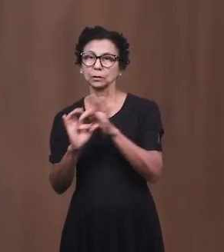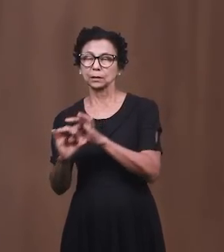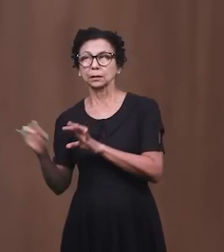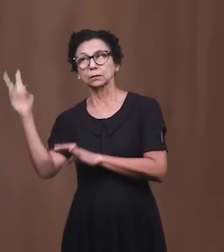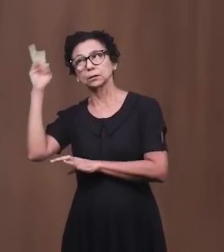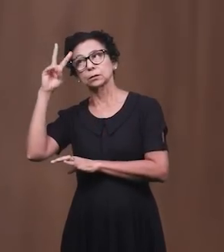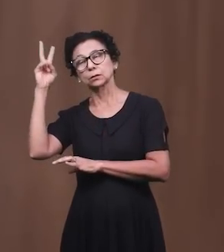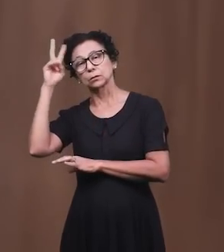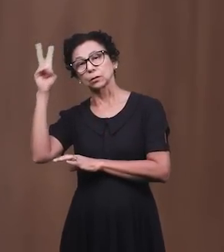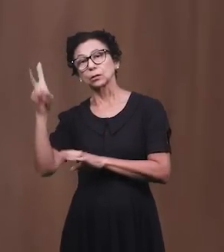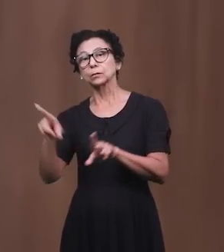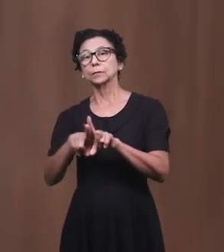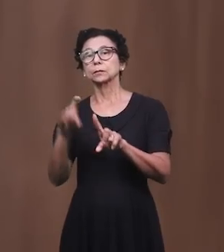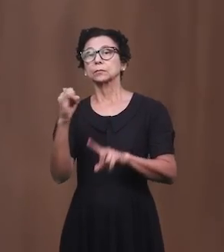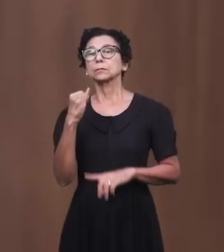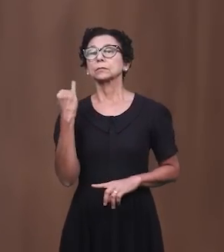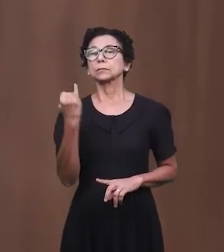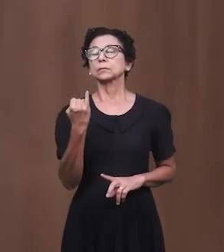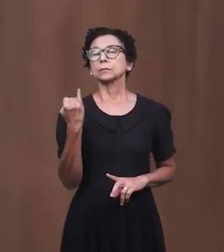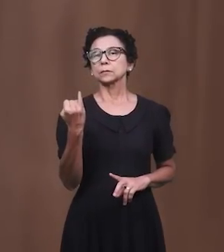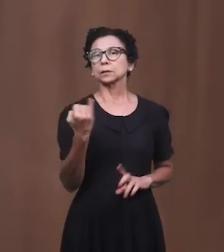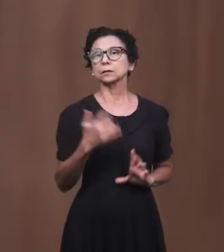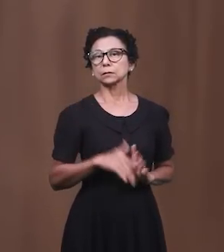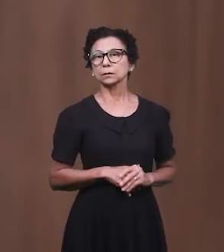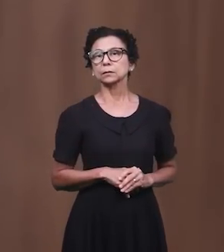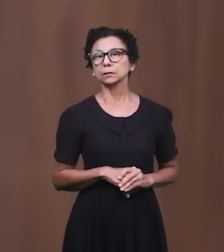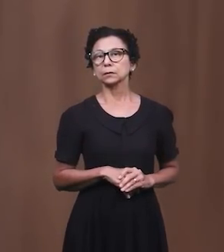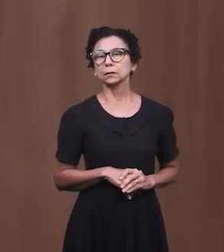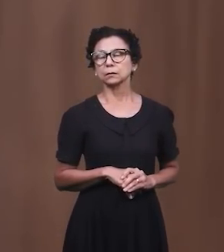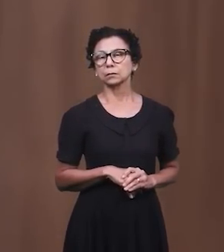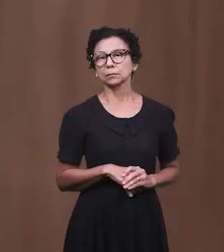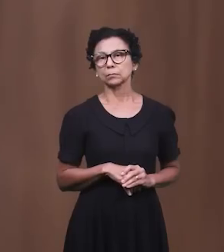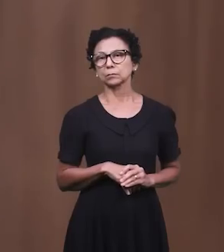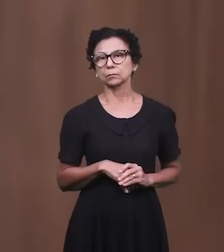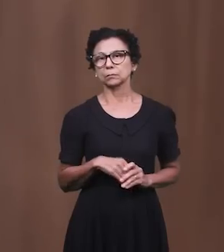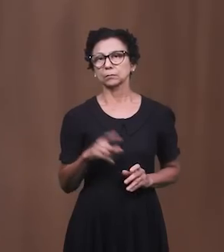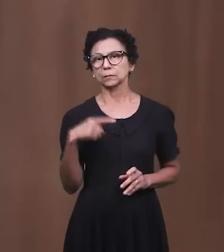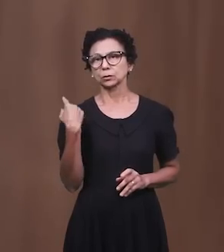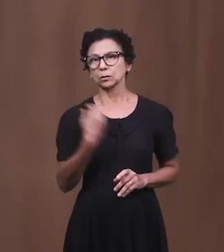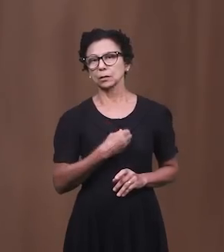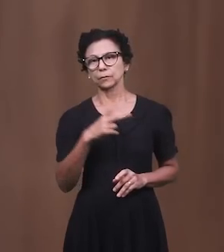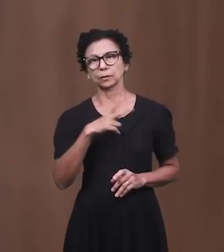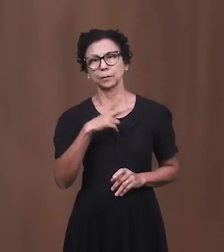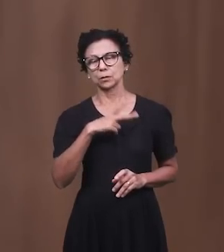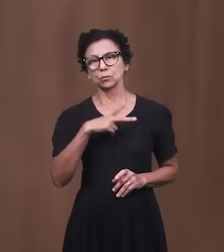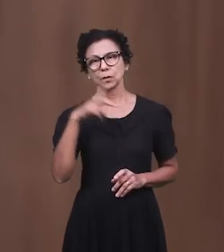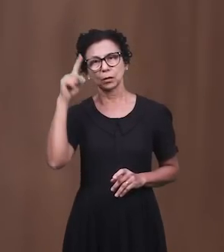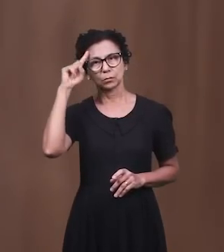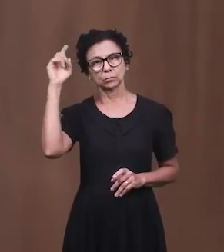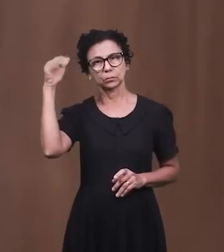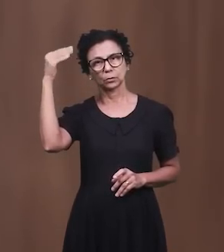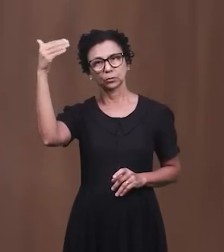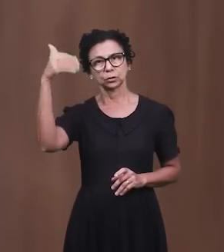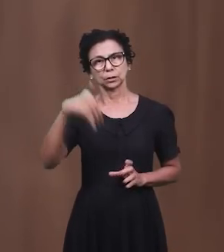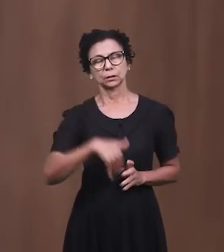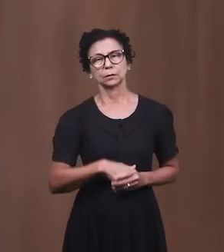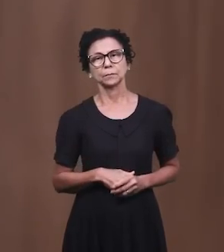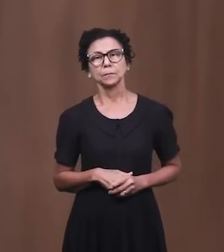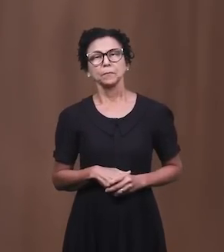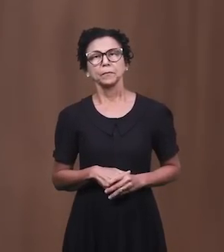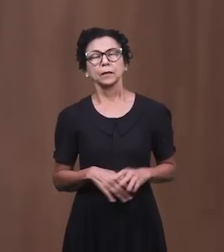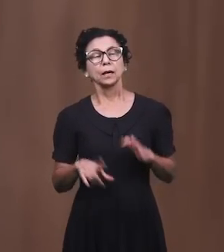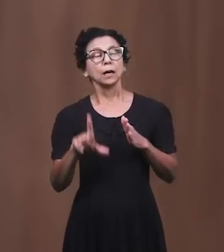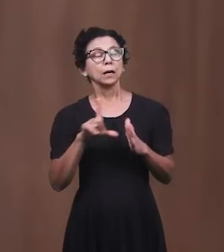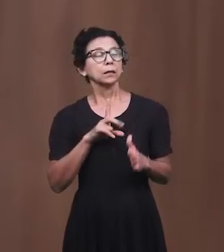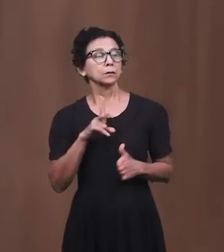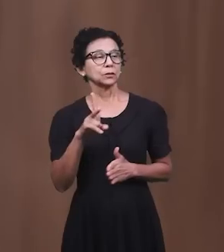mas da importância disso de uma forma prática para o nosso cotidiano, né? Isso faz parte, né? Muito bem, antes da gente